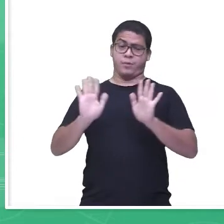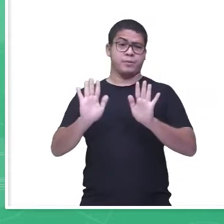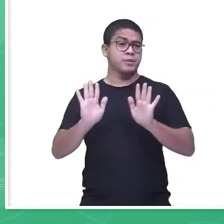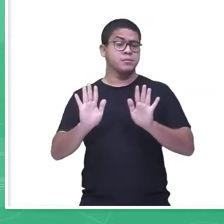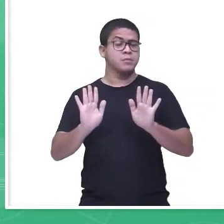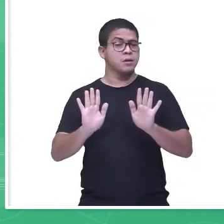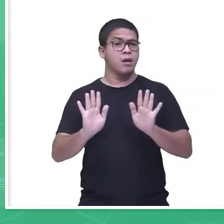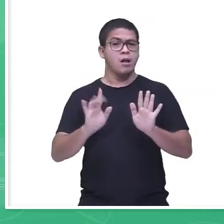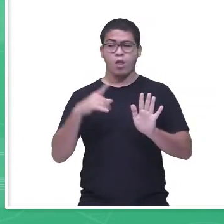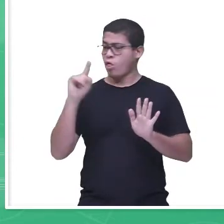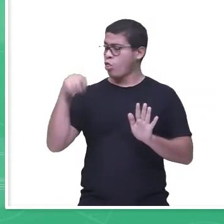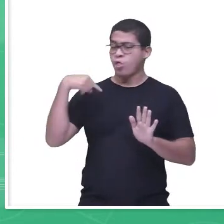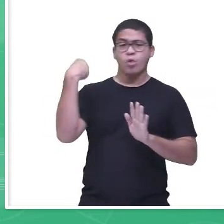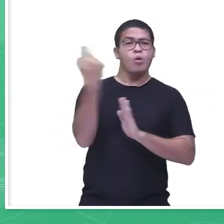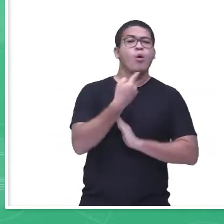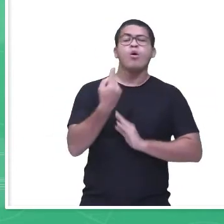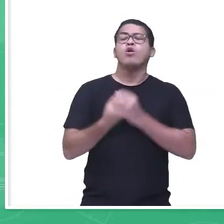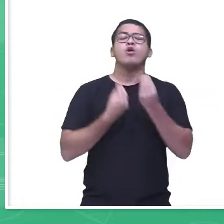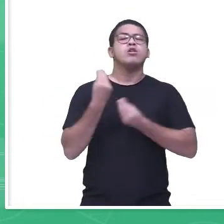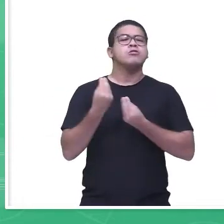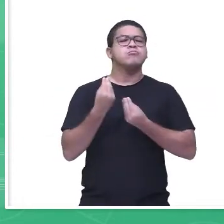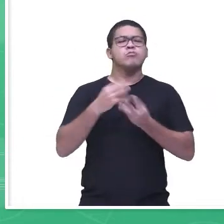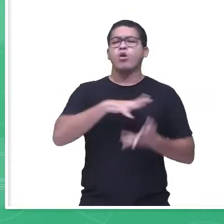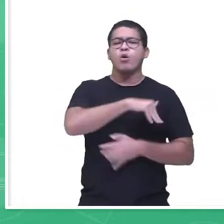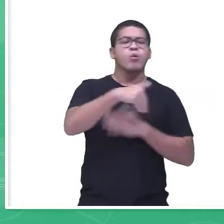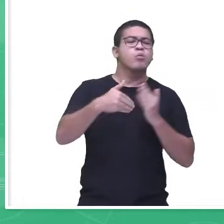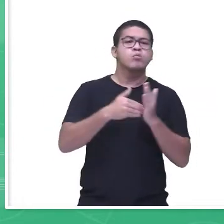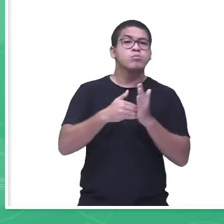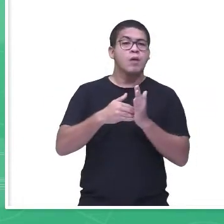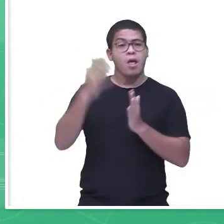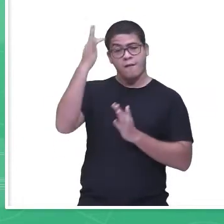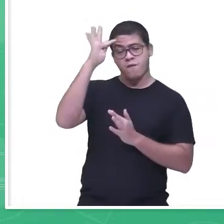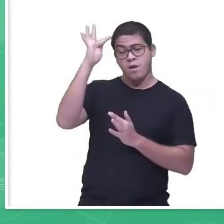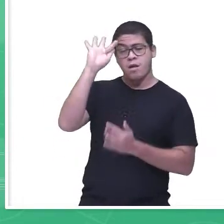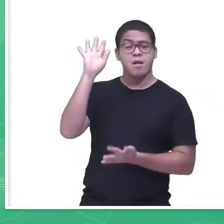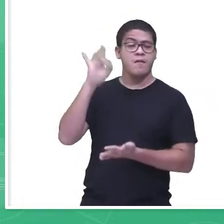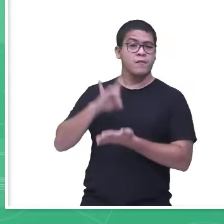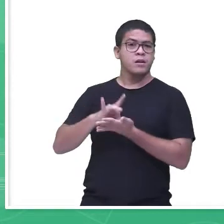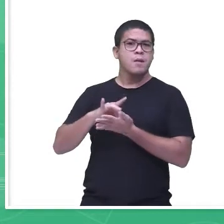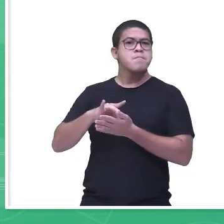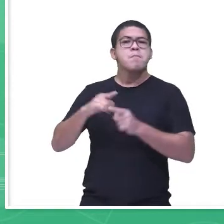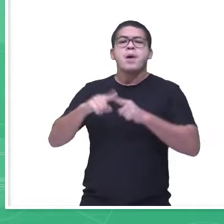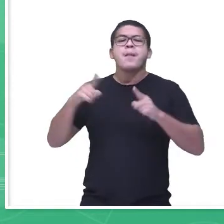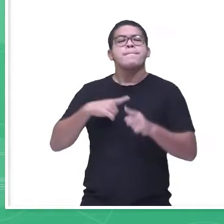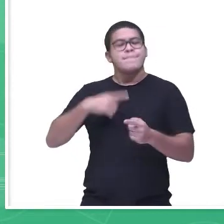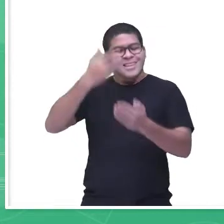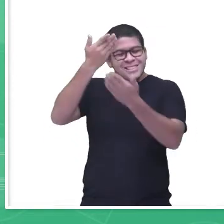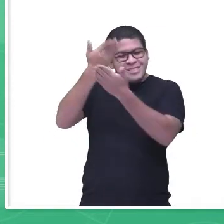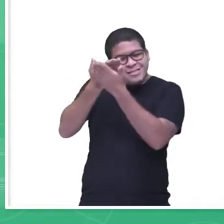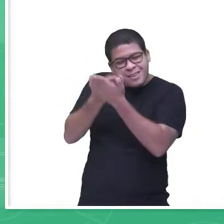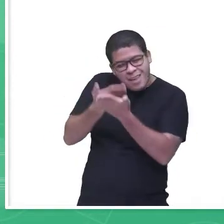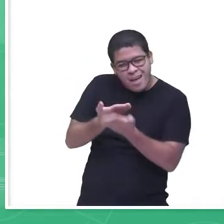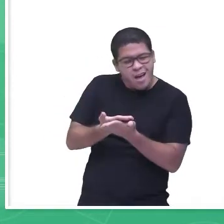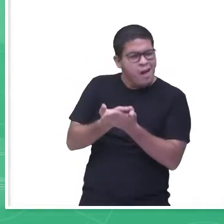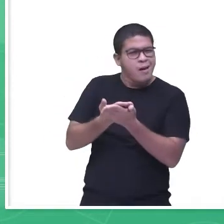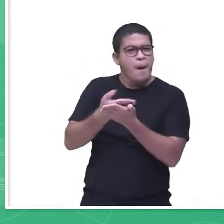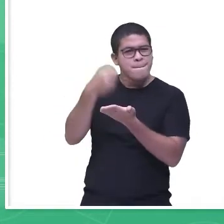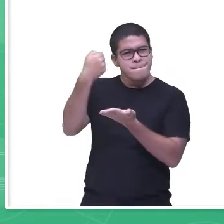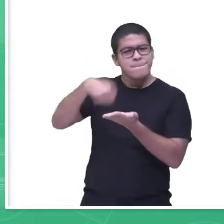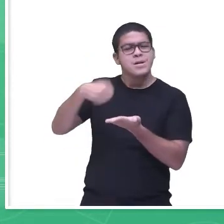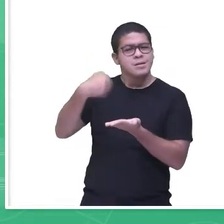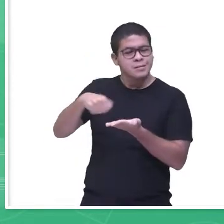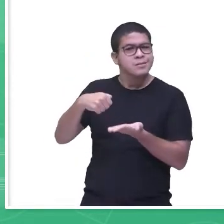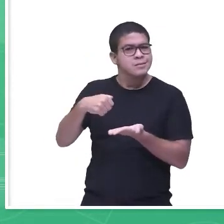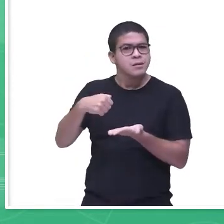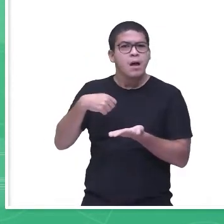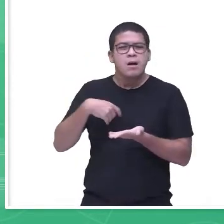é verdade, só que precisa de quê? De fundamentos para isso. Precisa de quê?